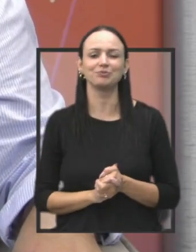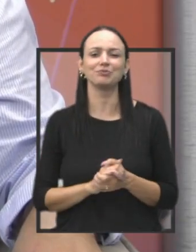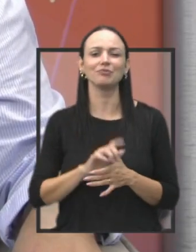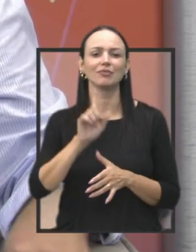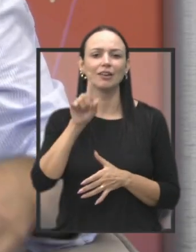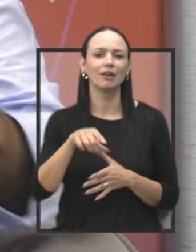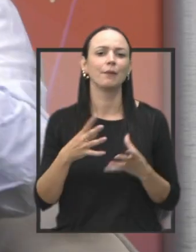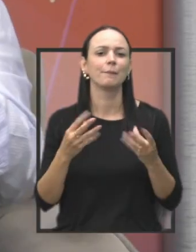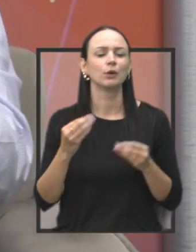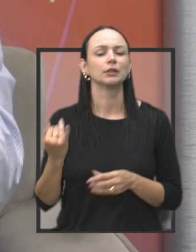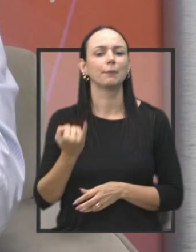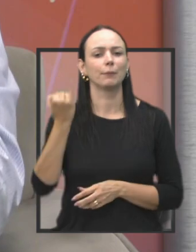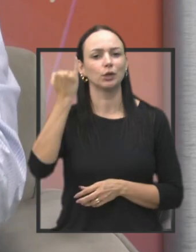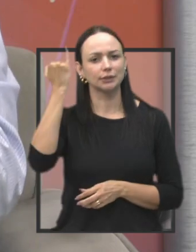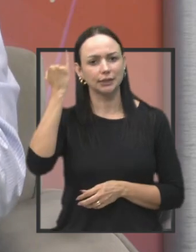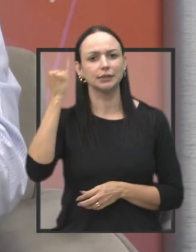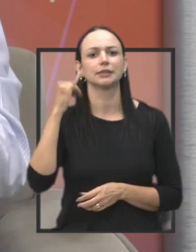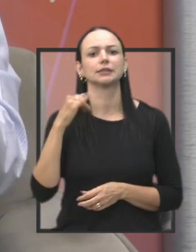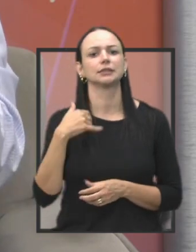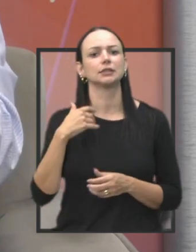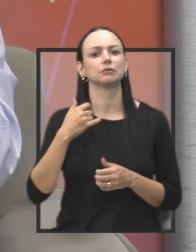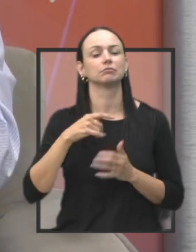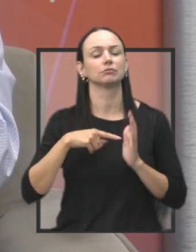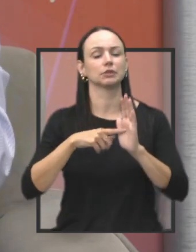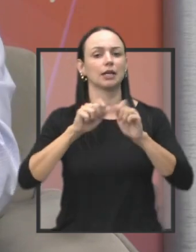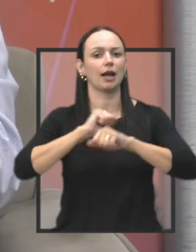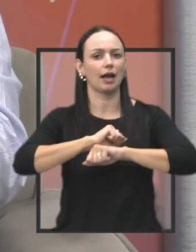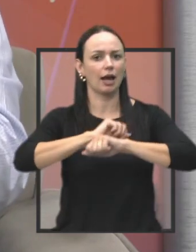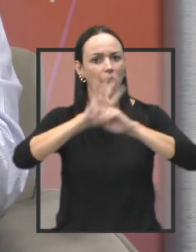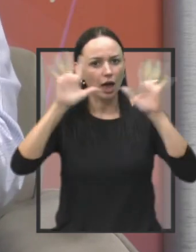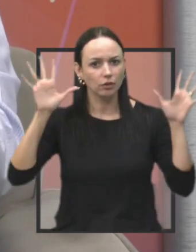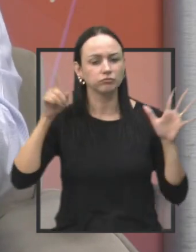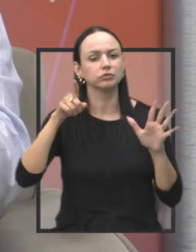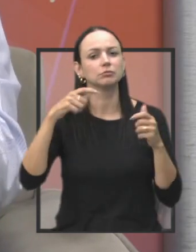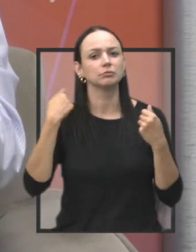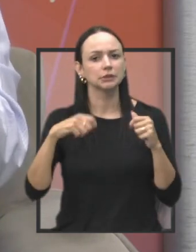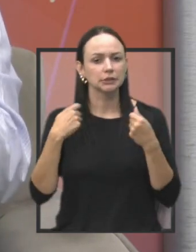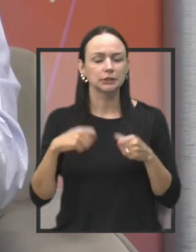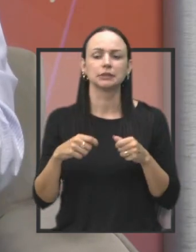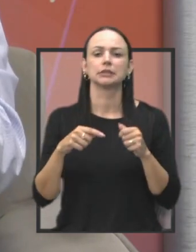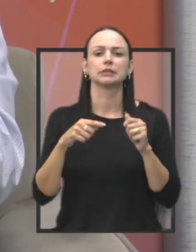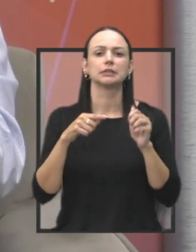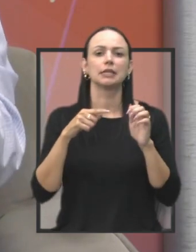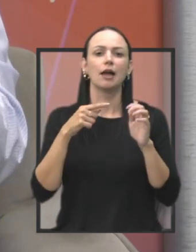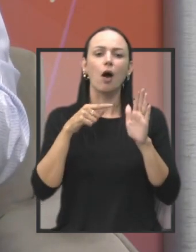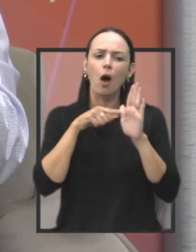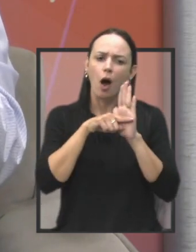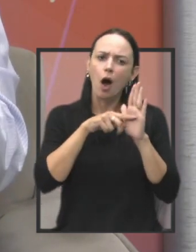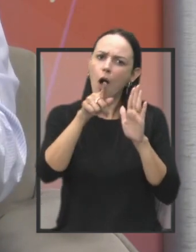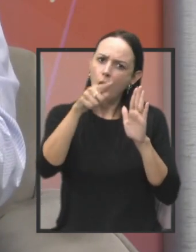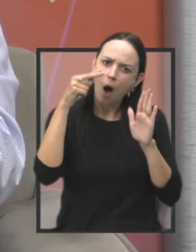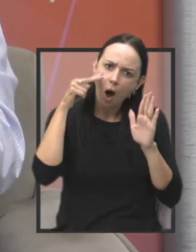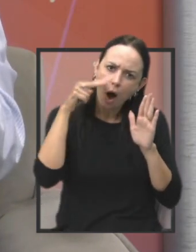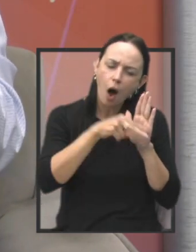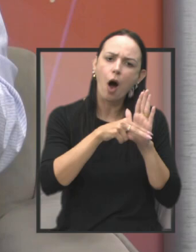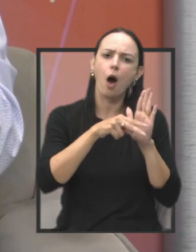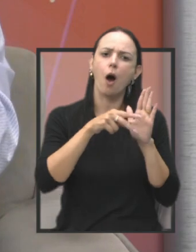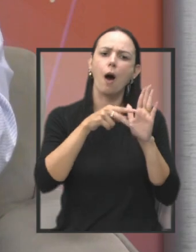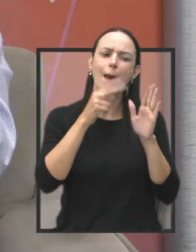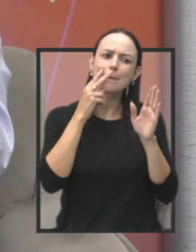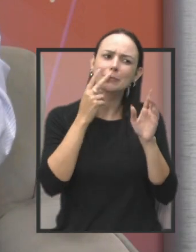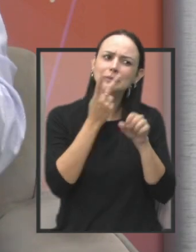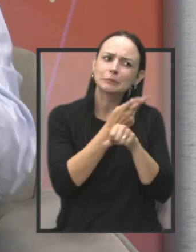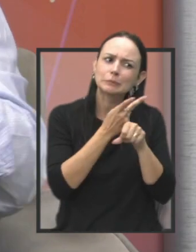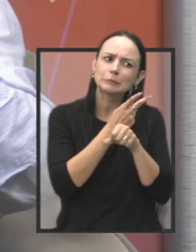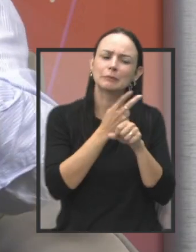muito importante, como a gente está fazendo esse esclarecimento, consulte. E não deixa de consultar, não deixe